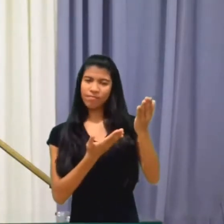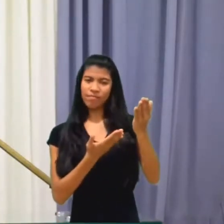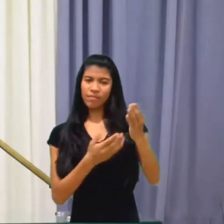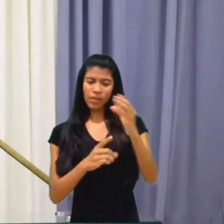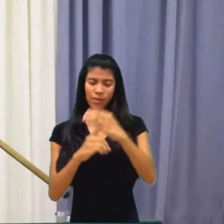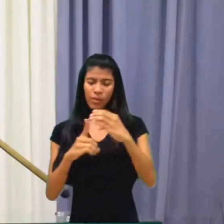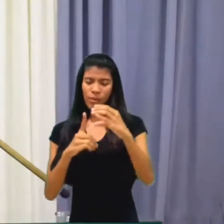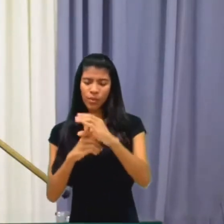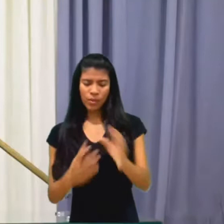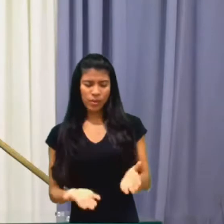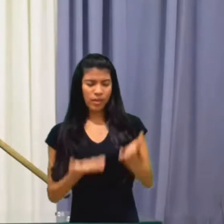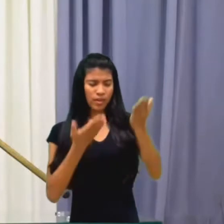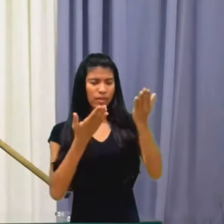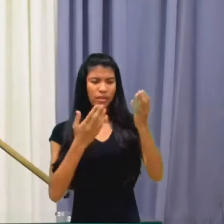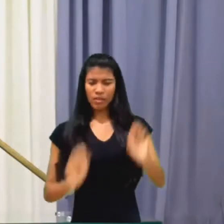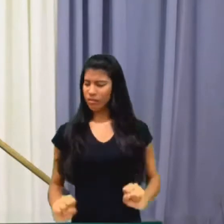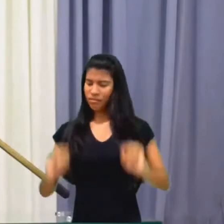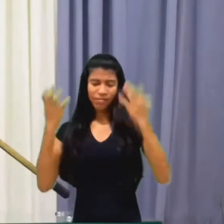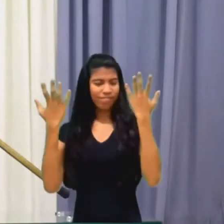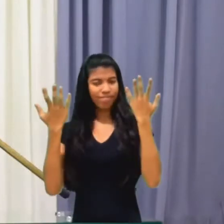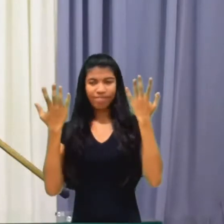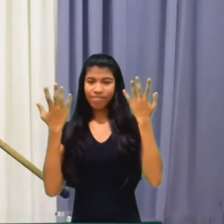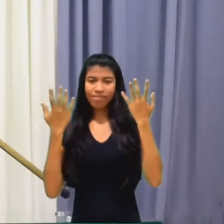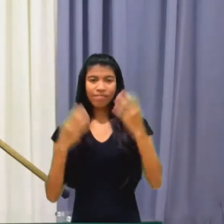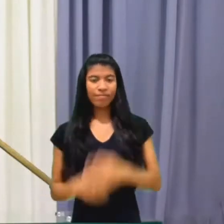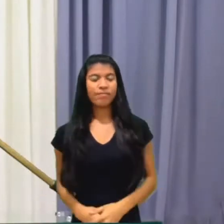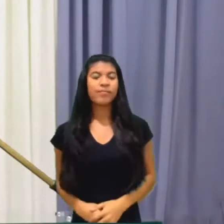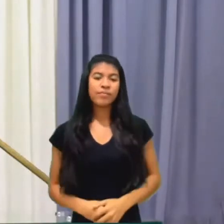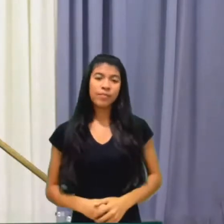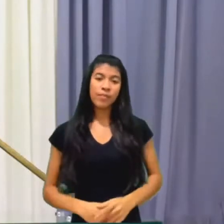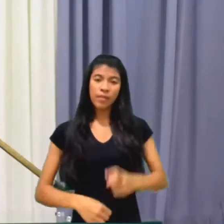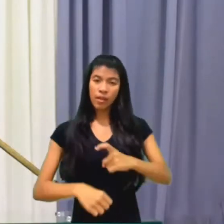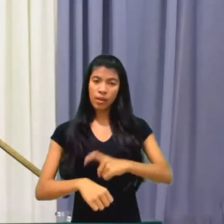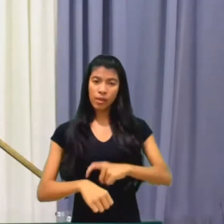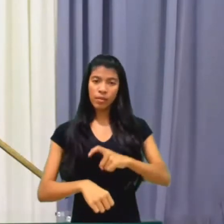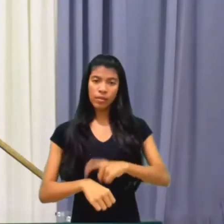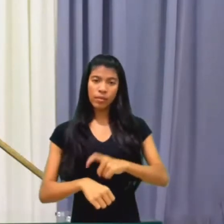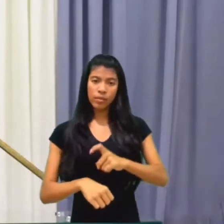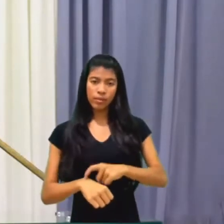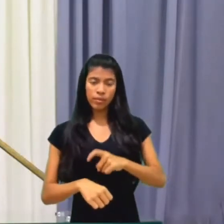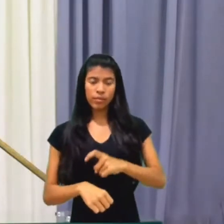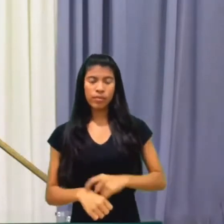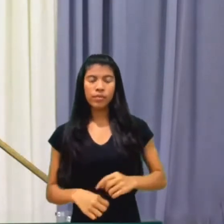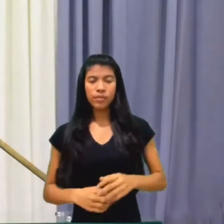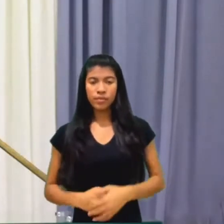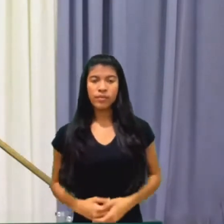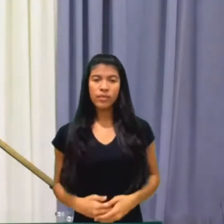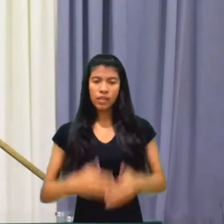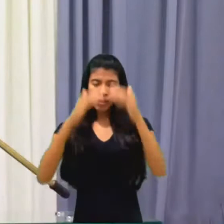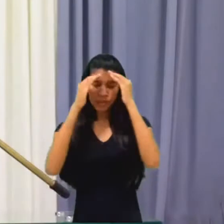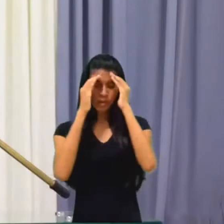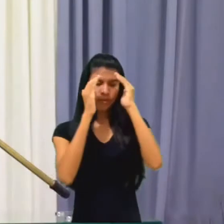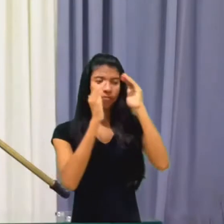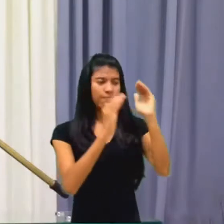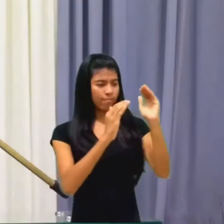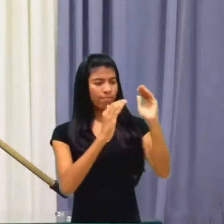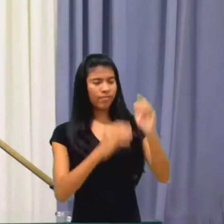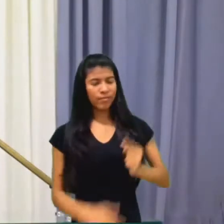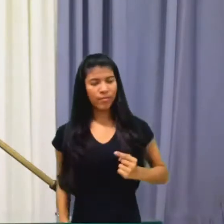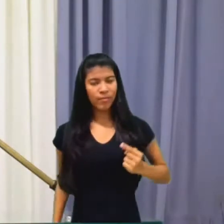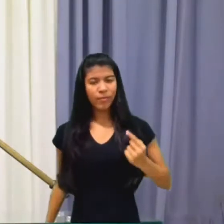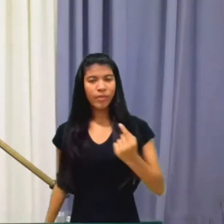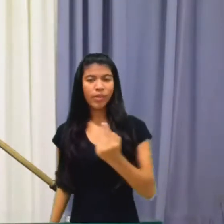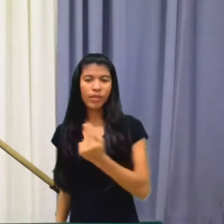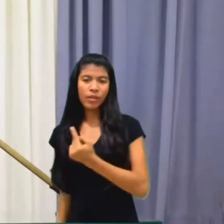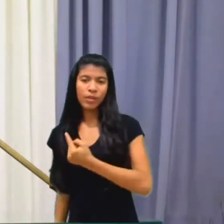show. Um culto a Deus é um momento de reverência. É quando nós nos pomos na presença do